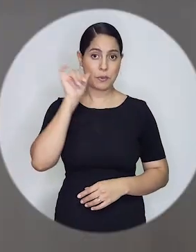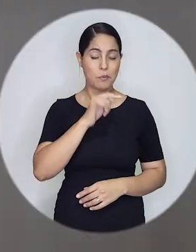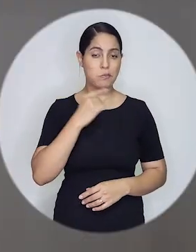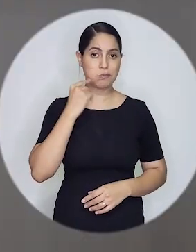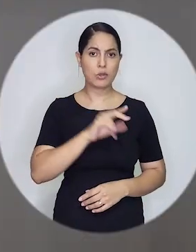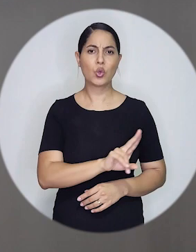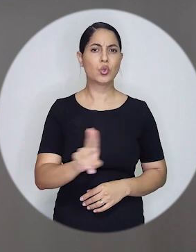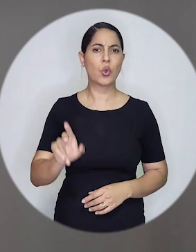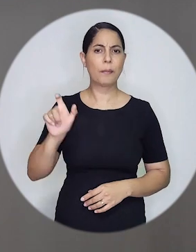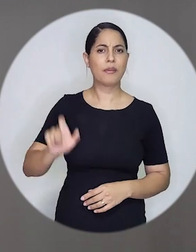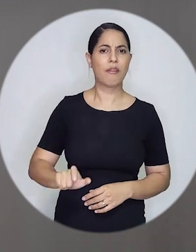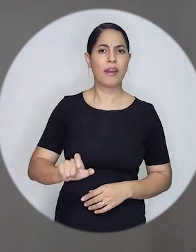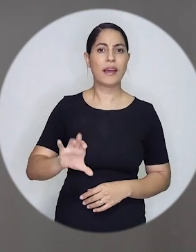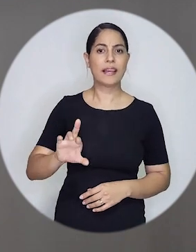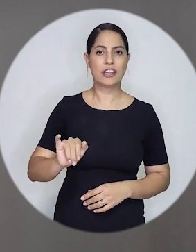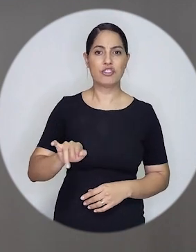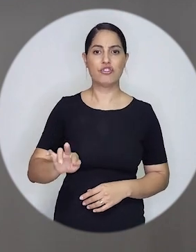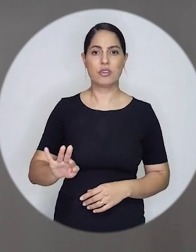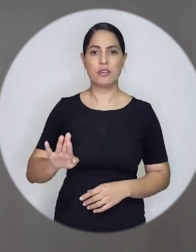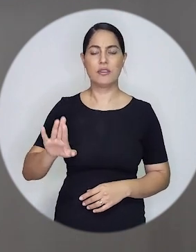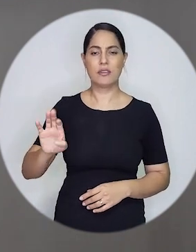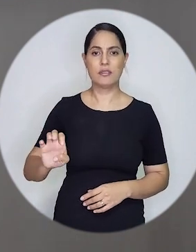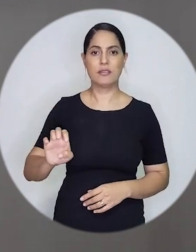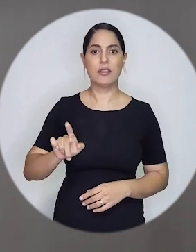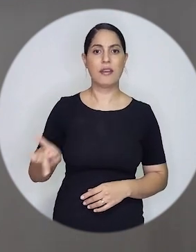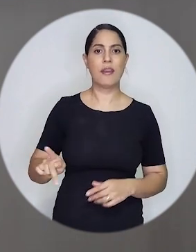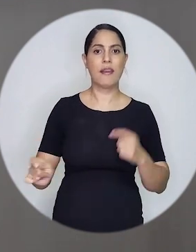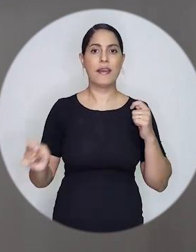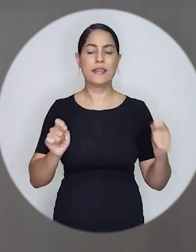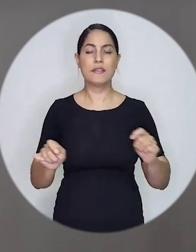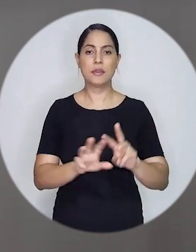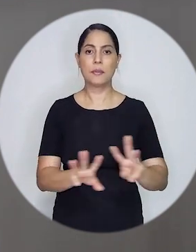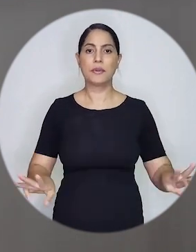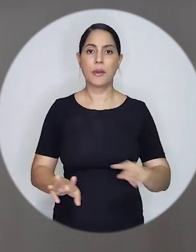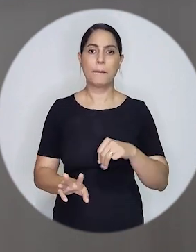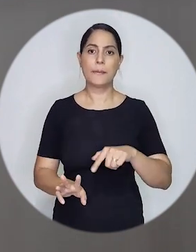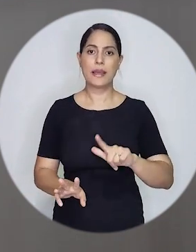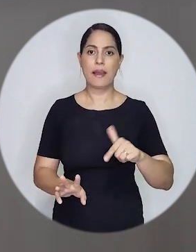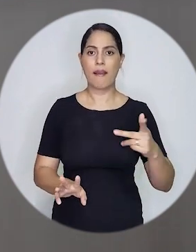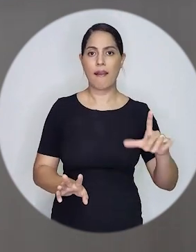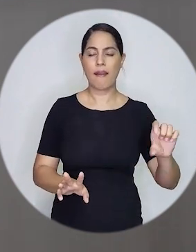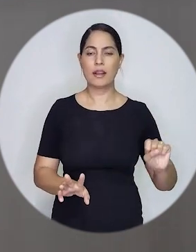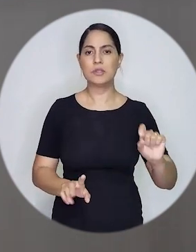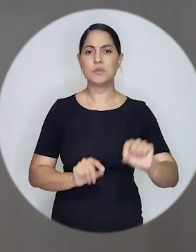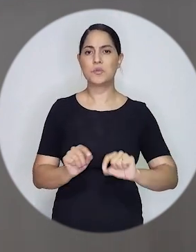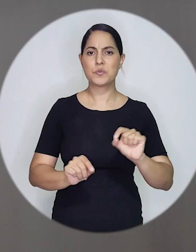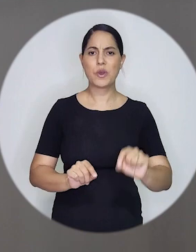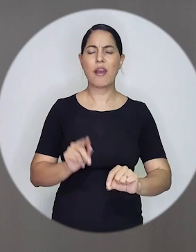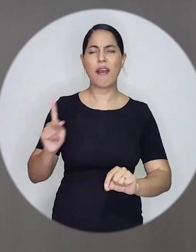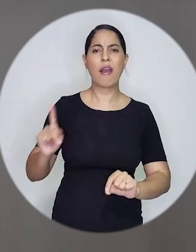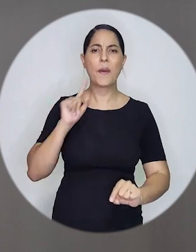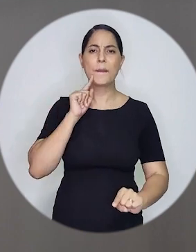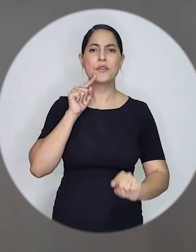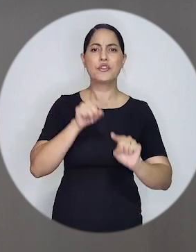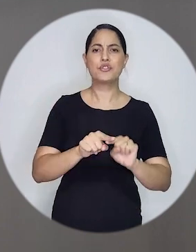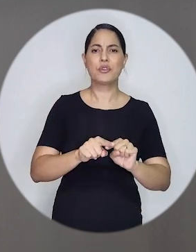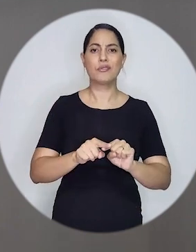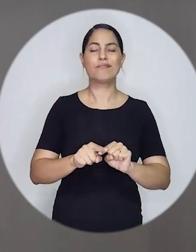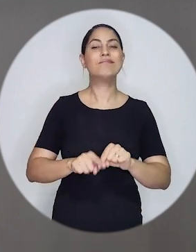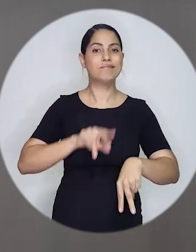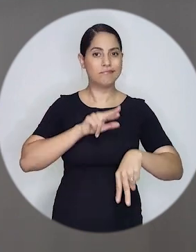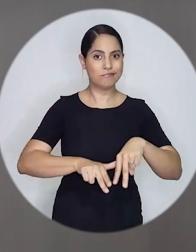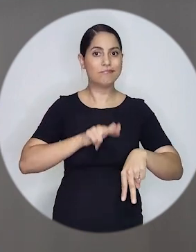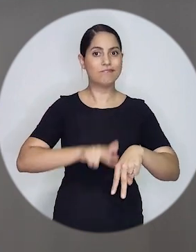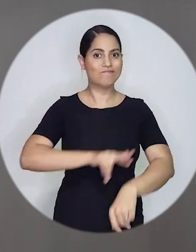Mulher Advogada, Cristiane Damasceno, concedeu entrevista ao portal Migalhas. Para ela, é preciso pensar nas prerrogativas com